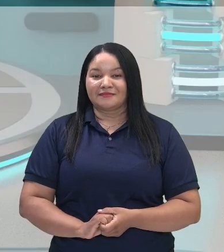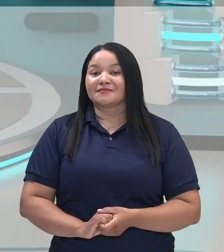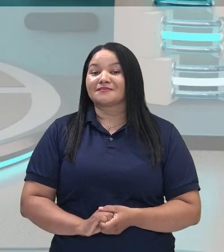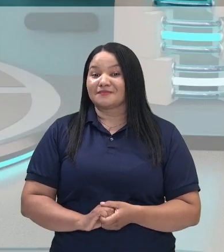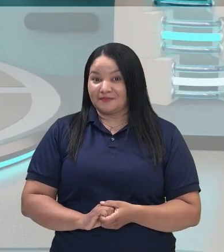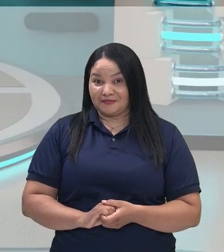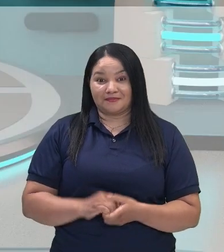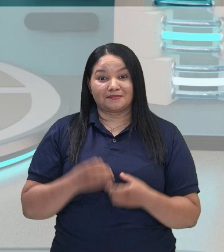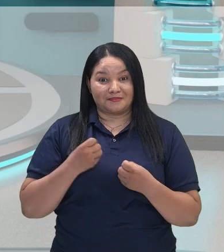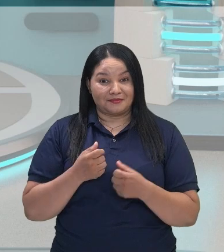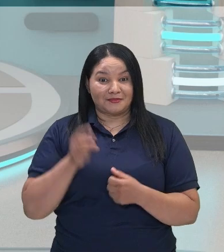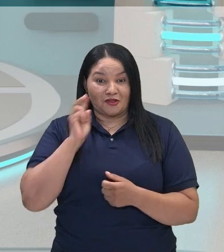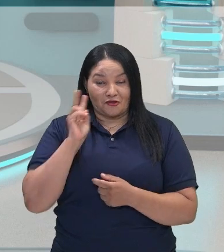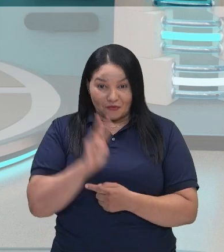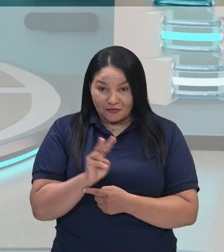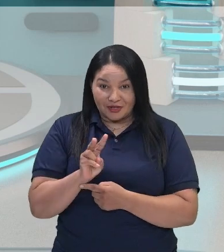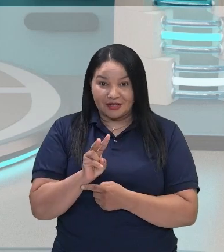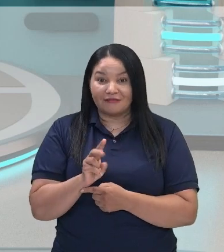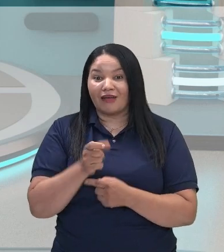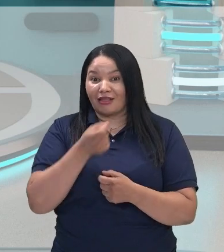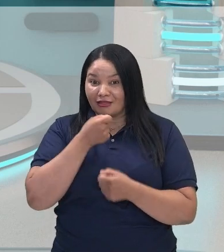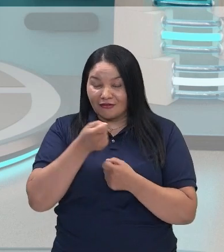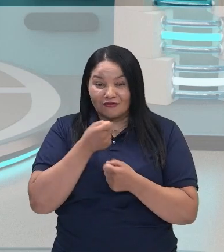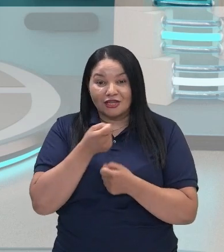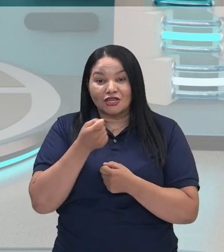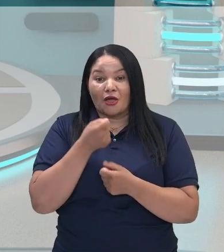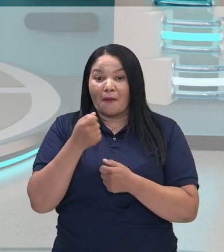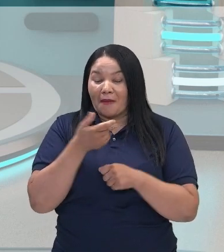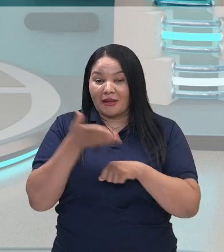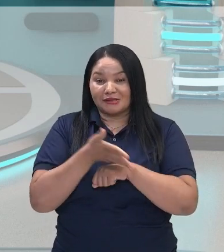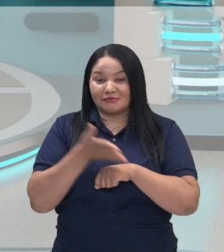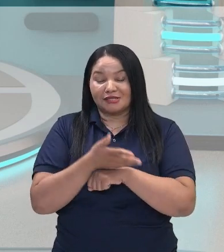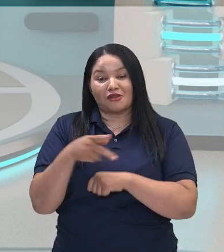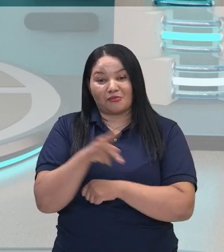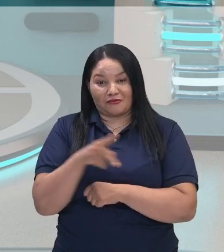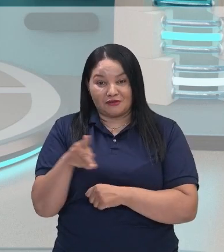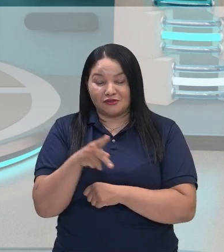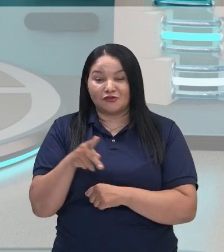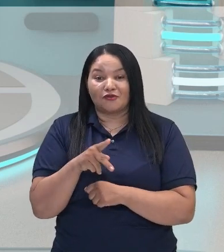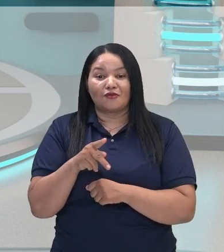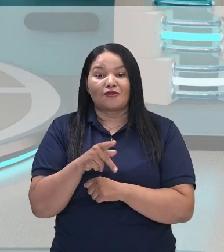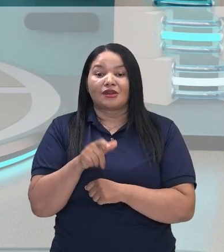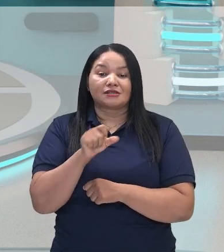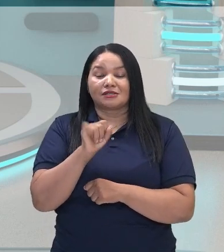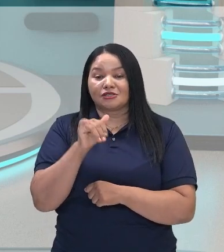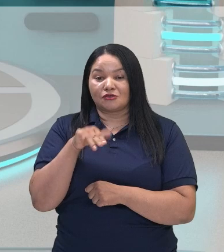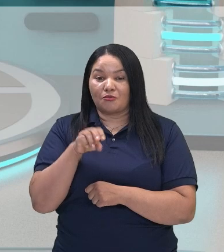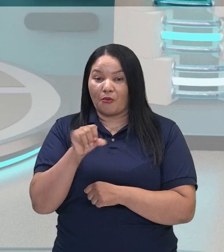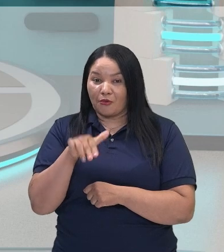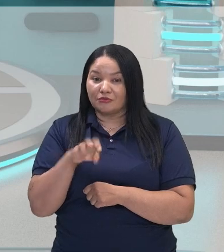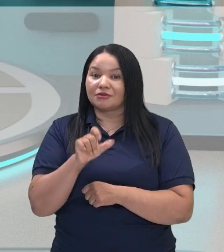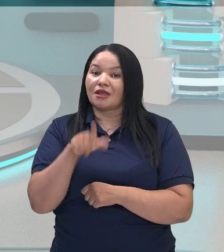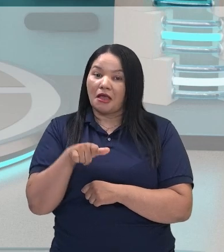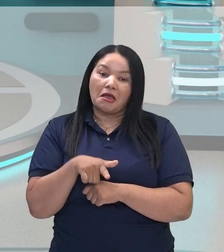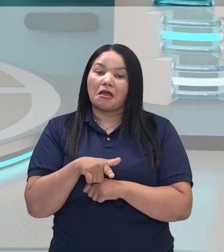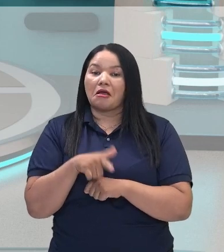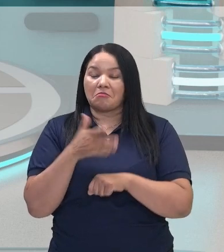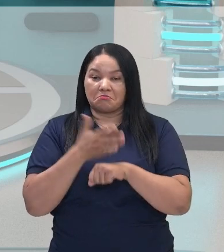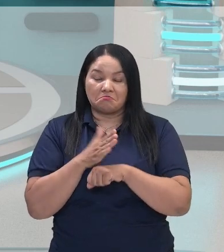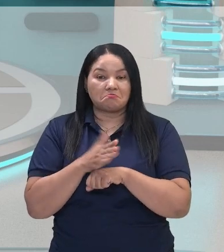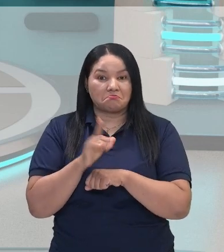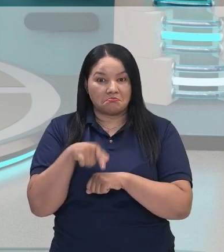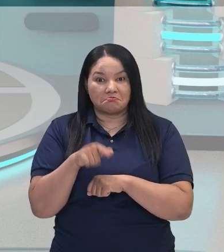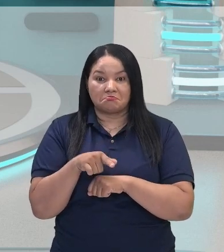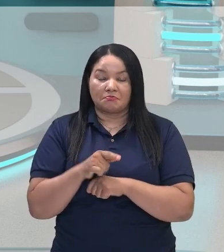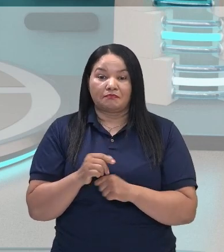Muito bem, vocês viram aí a entrevista, né, a participação da professora Simone Picanso. Ela é mestre, né? Então